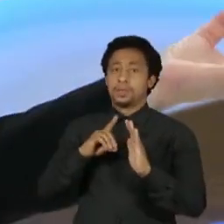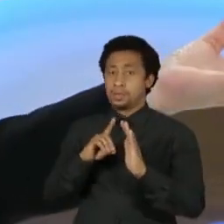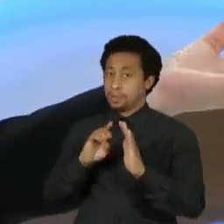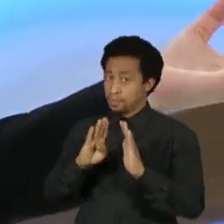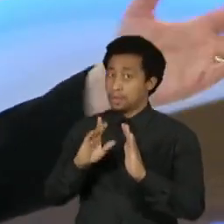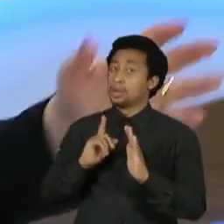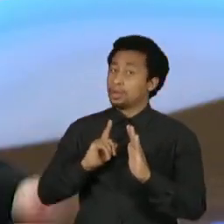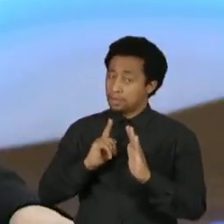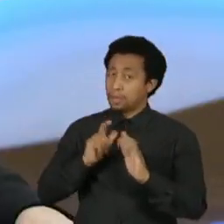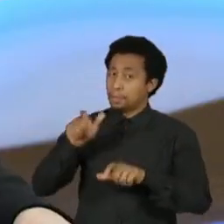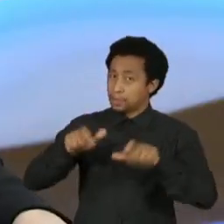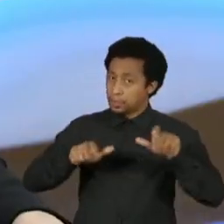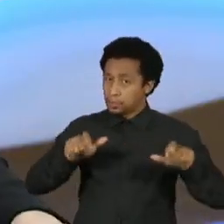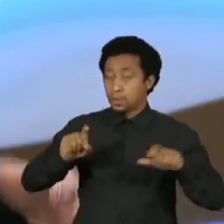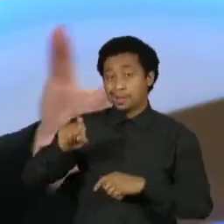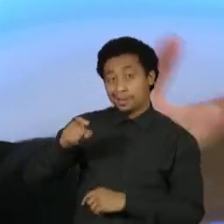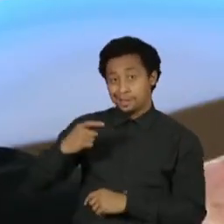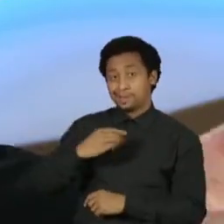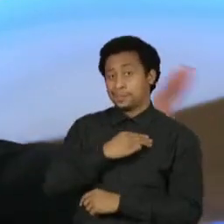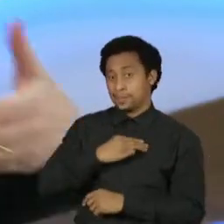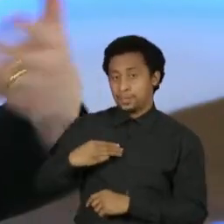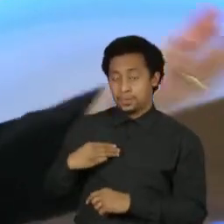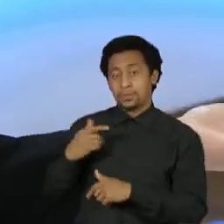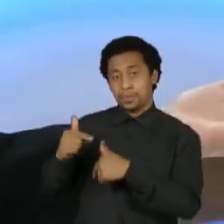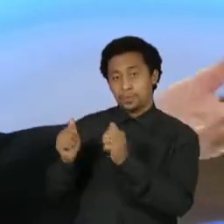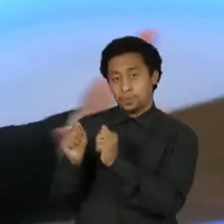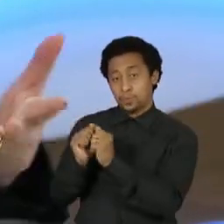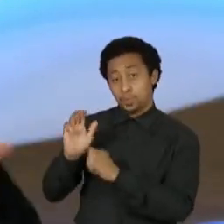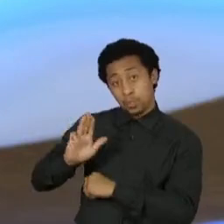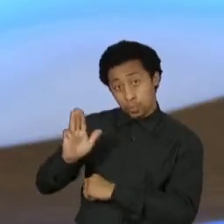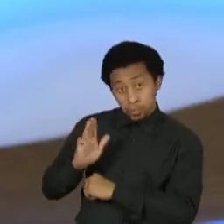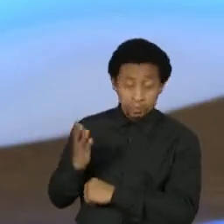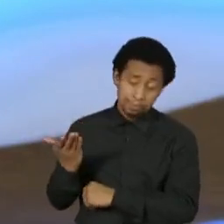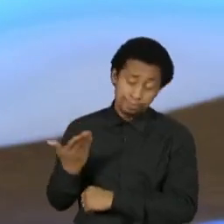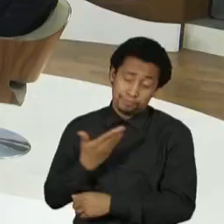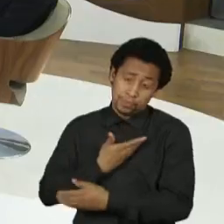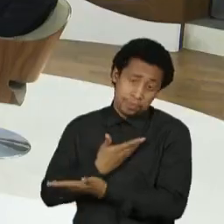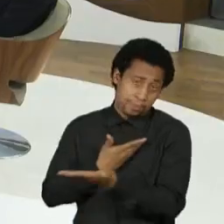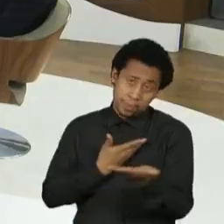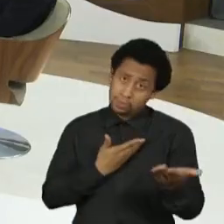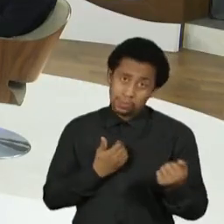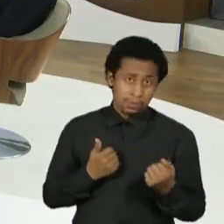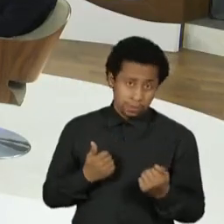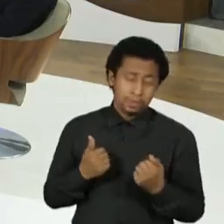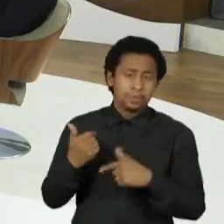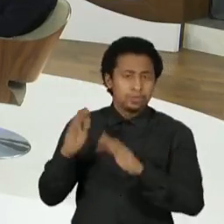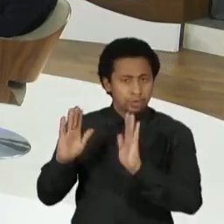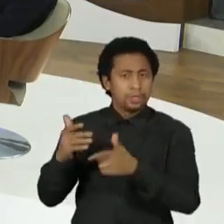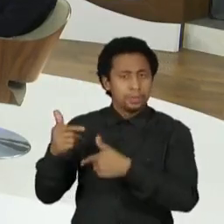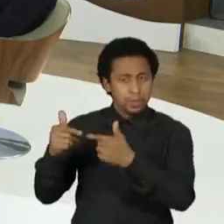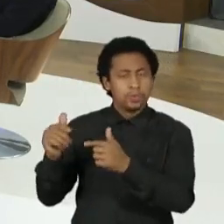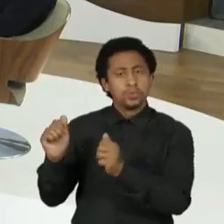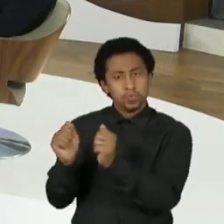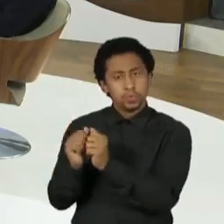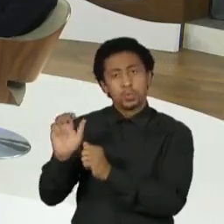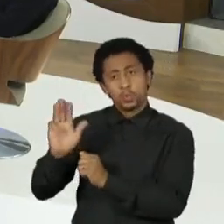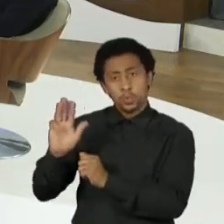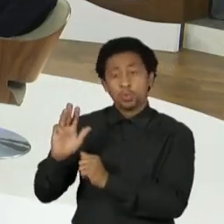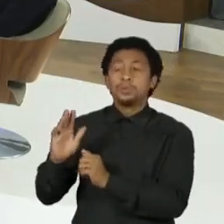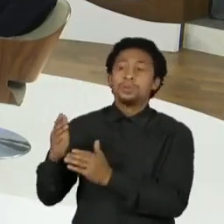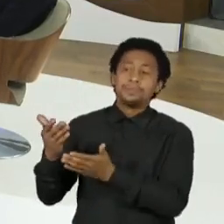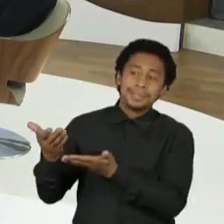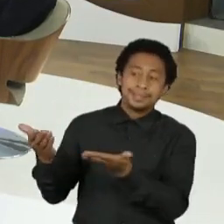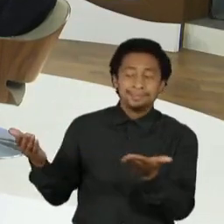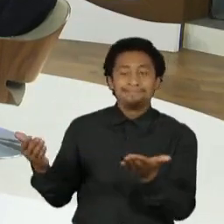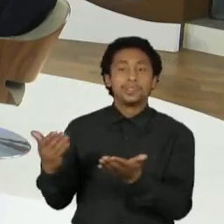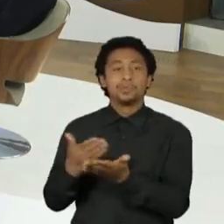o presidente Lula eu respeito os meus colegas senadores que tem é uma história com esse presidente e começaram a questionar depois de